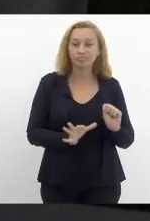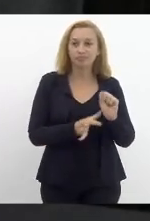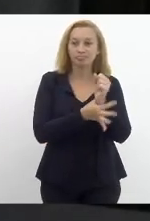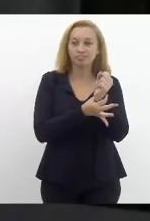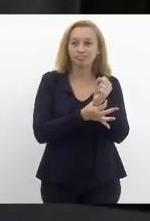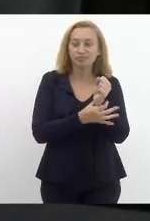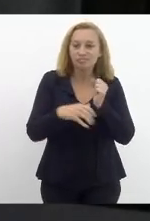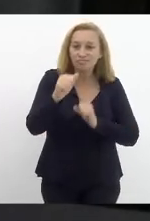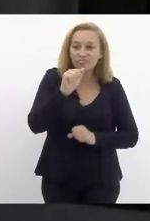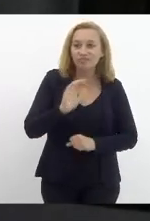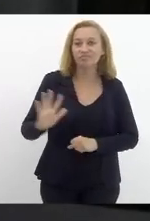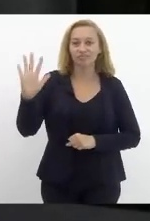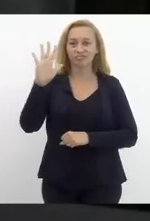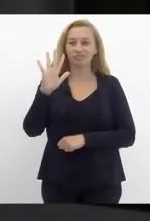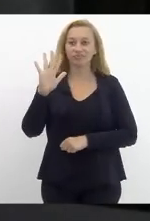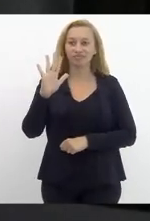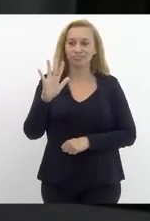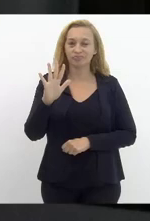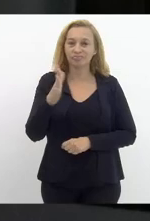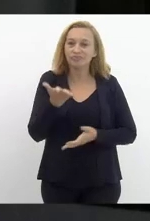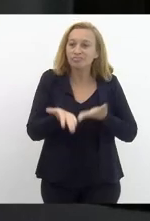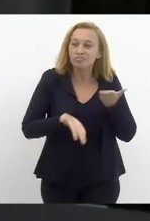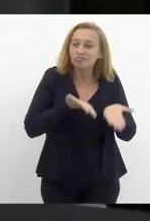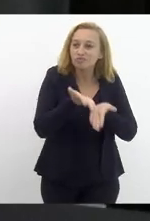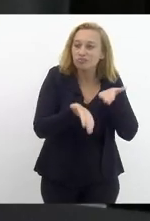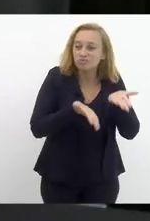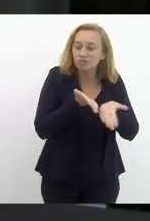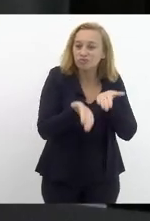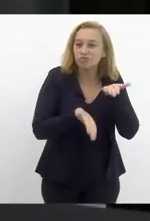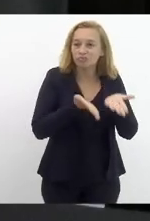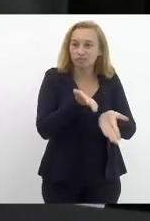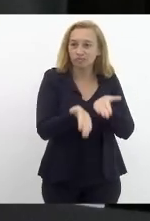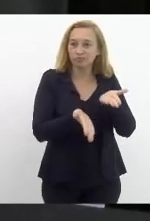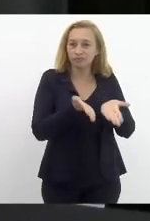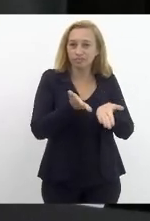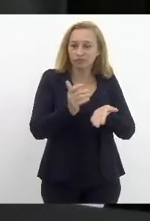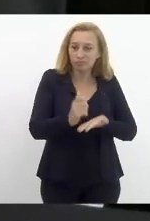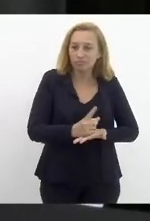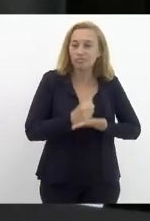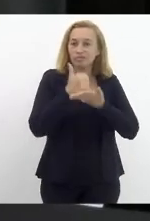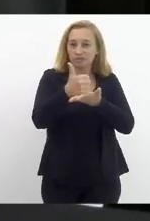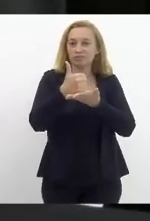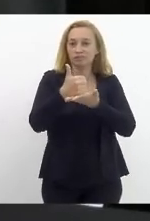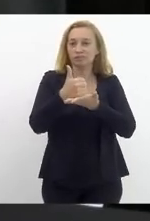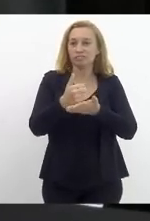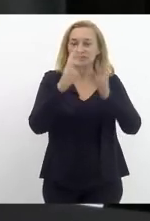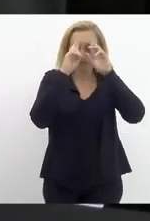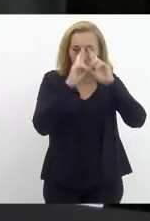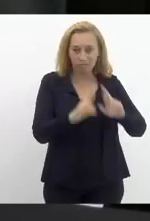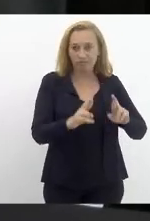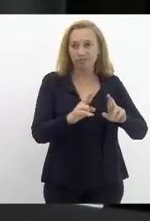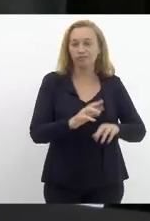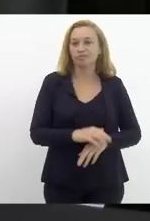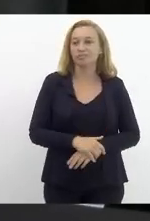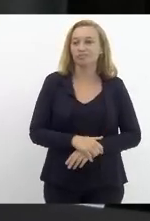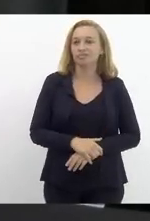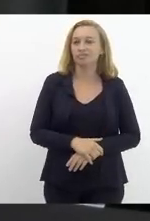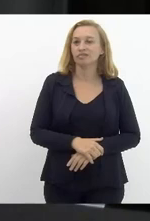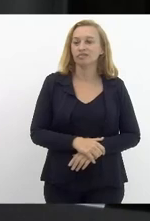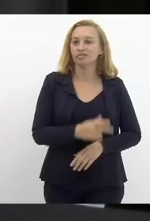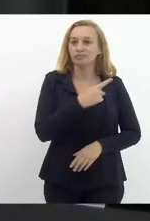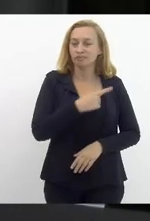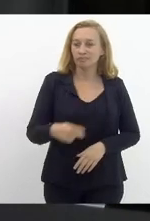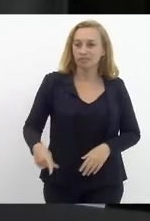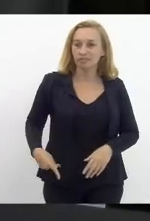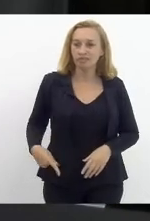todo seja tratada com a máxima dignidade e o máximo respeito. Como o presidente da